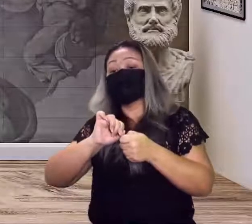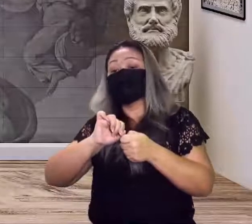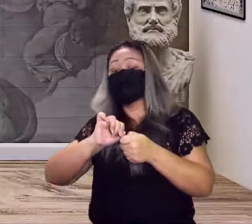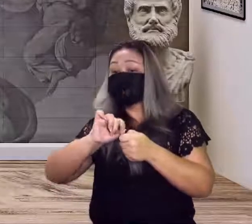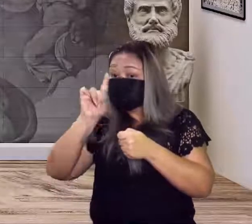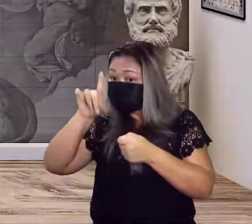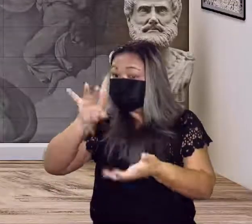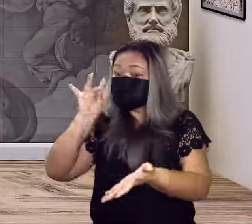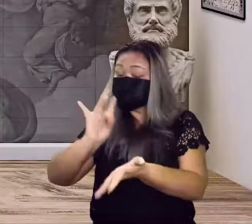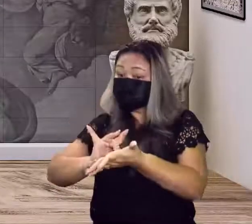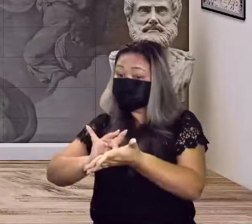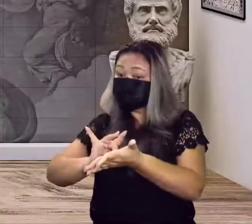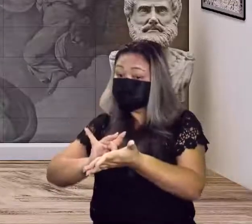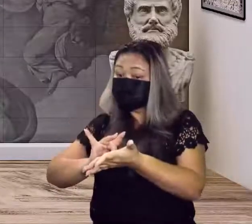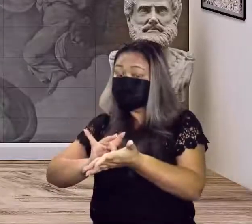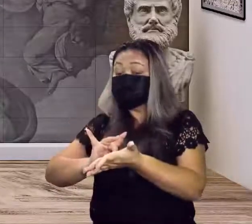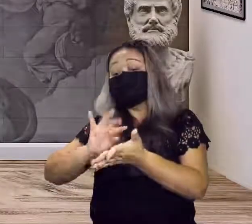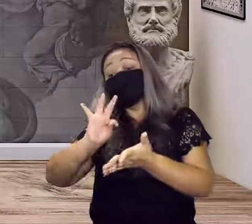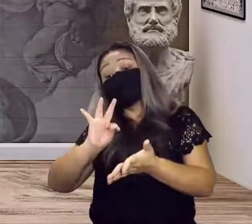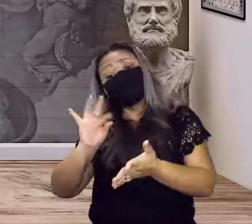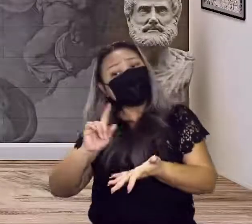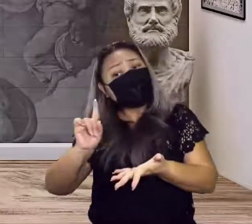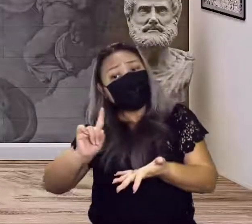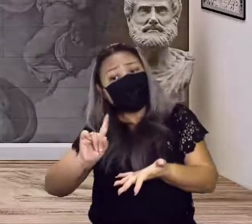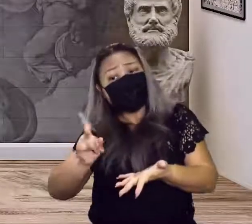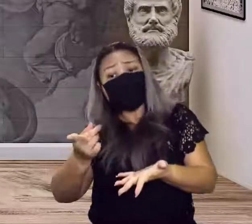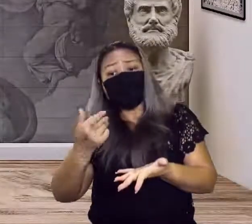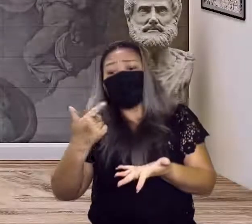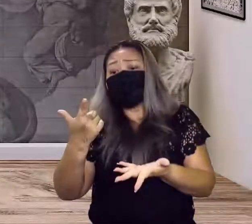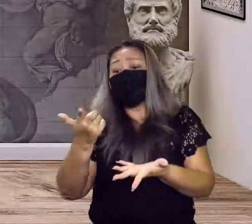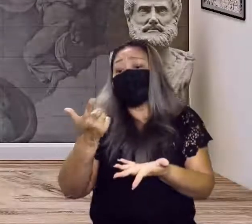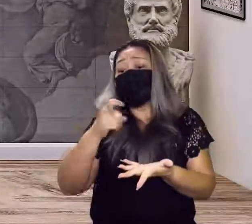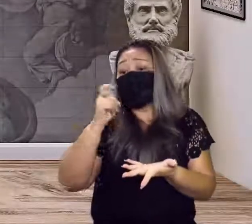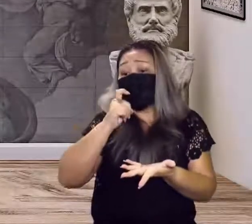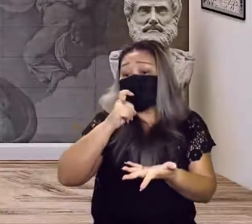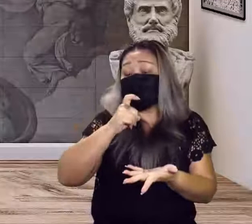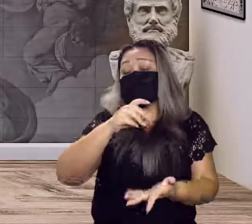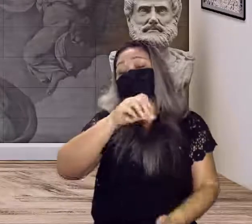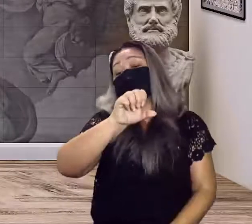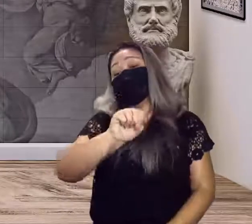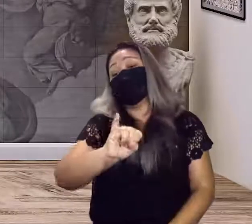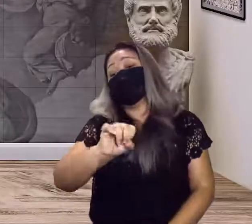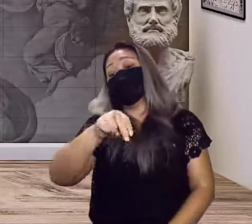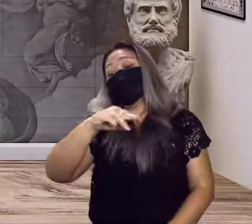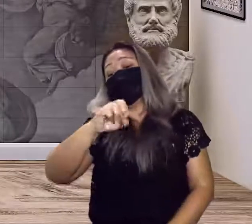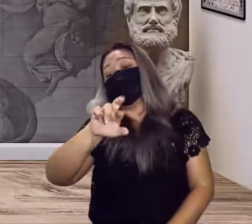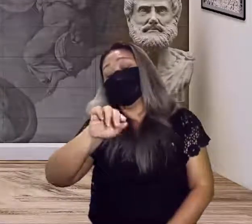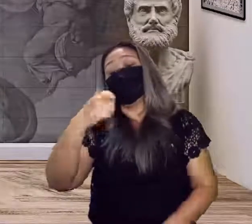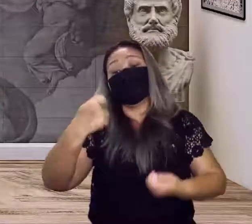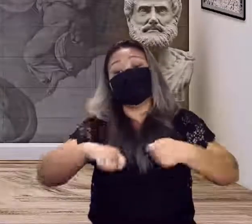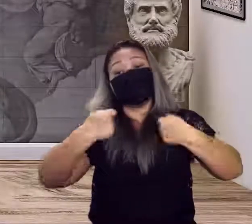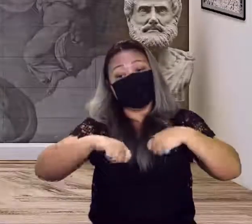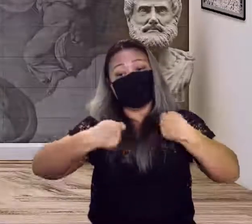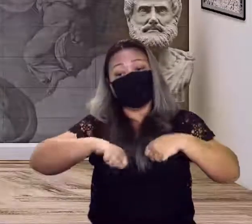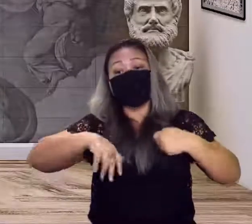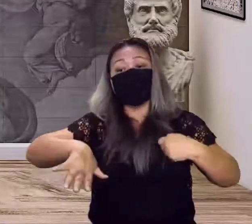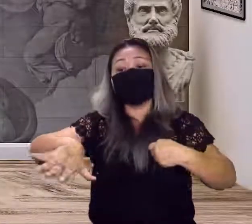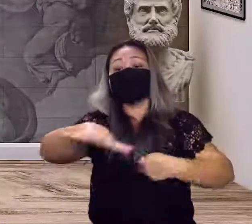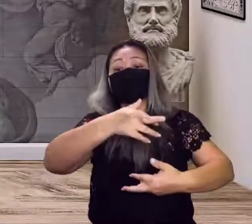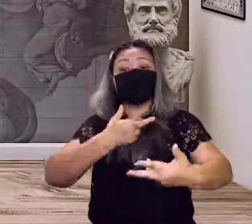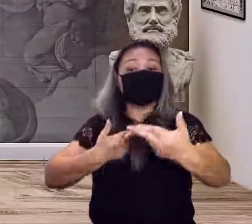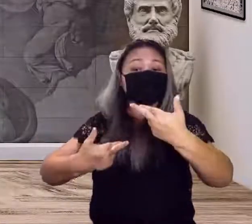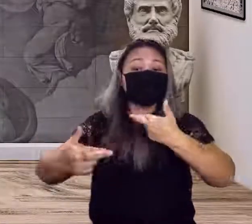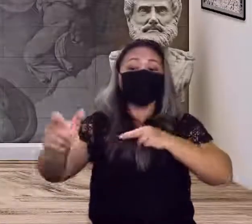é verdadeiro. E tudo que não é sincero é mentiroso. Acho que a sinceridade é necessária, tá? Na nossa